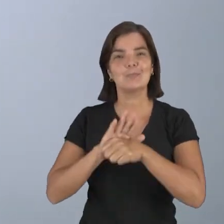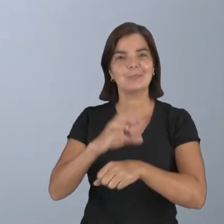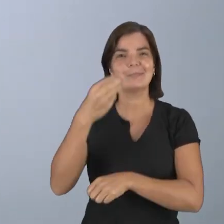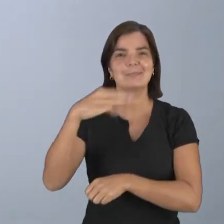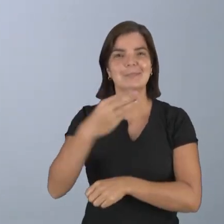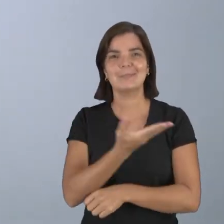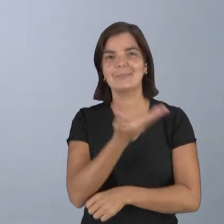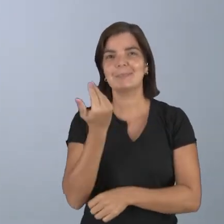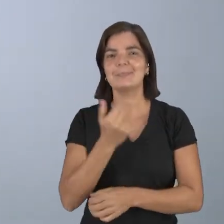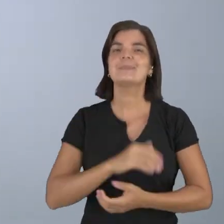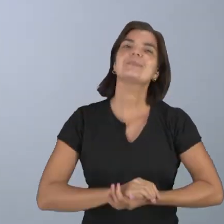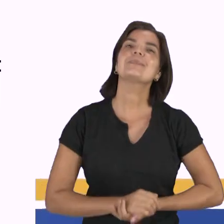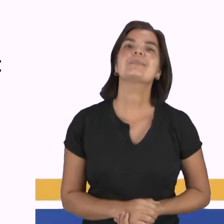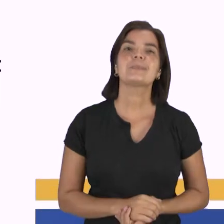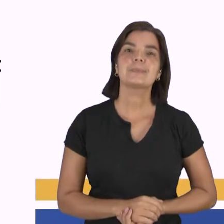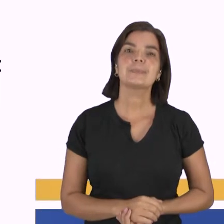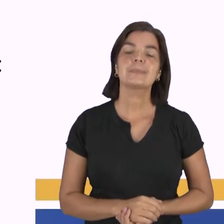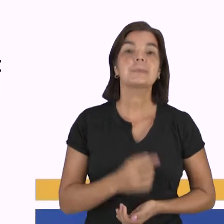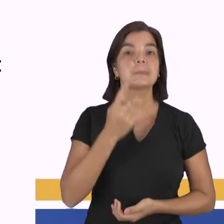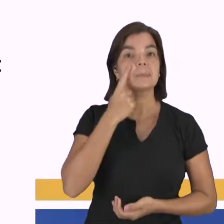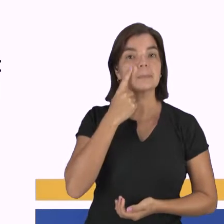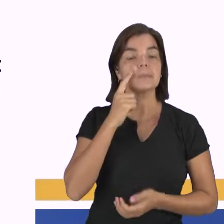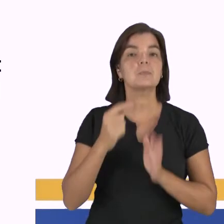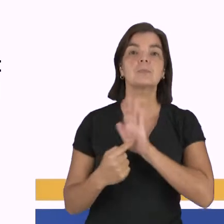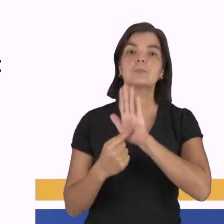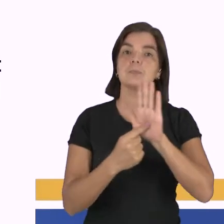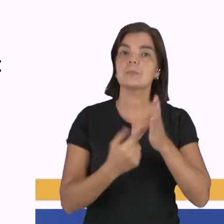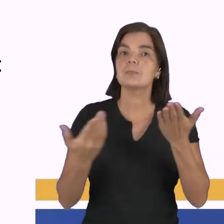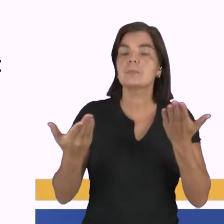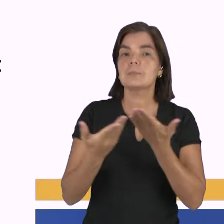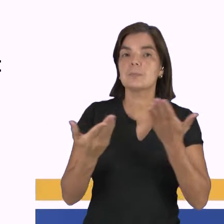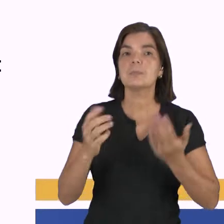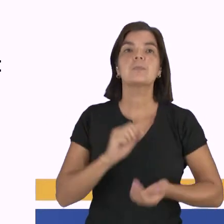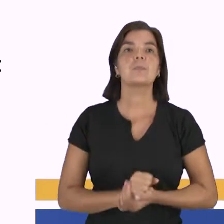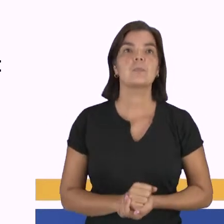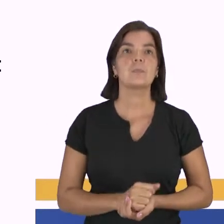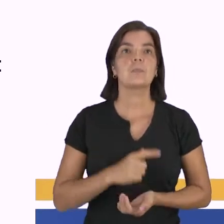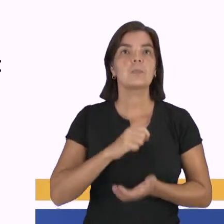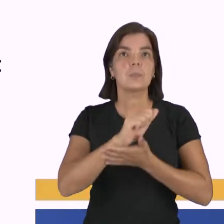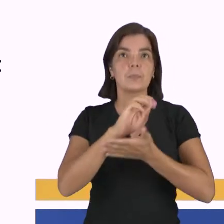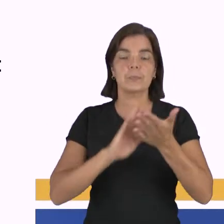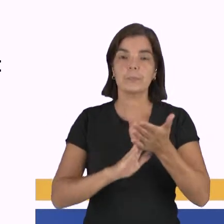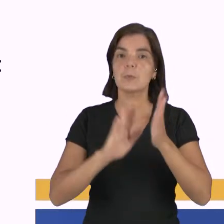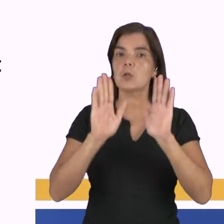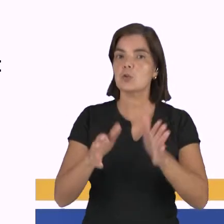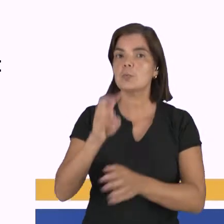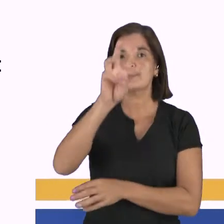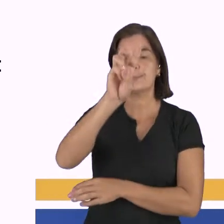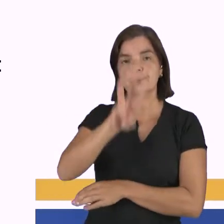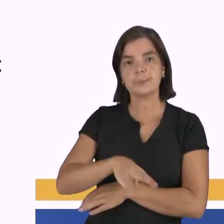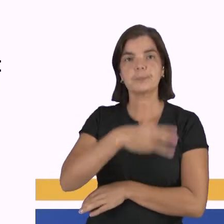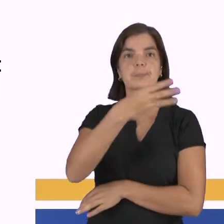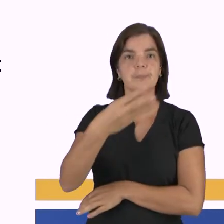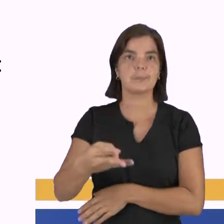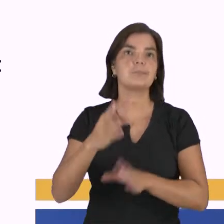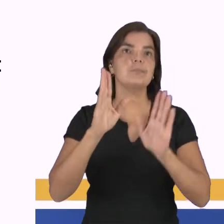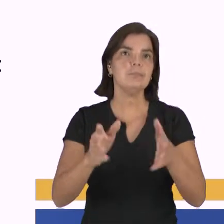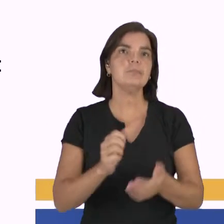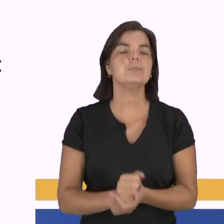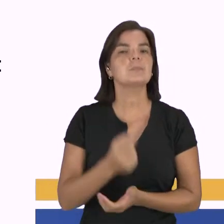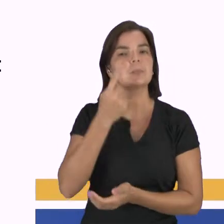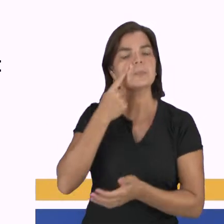vamos lá então vamos trabalhar aqui então pessoal exercícios resolvidos sobre matrizes tá